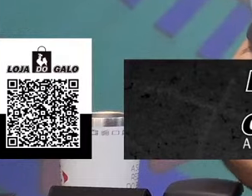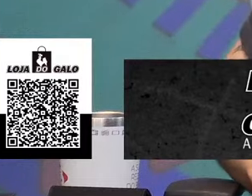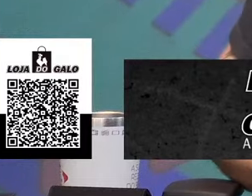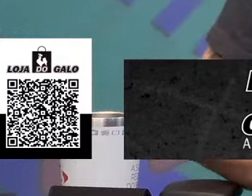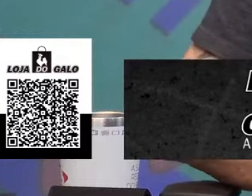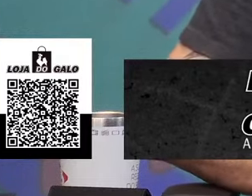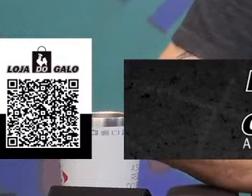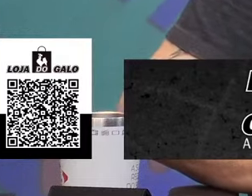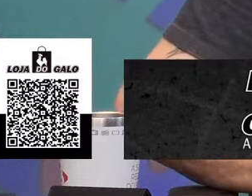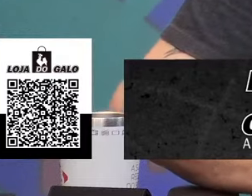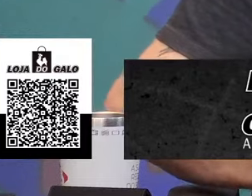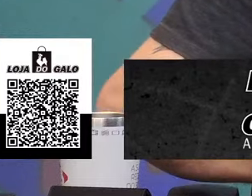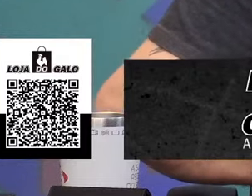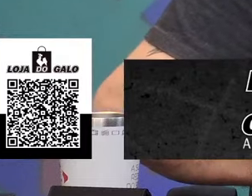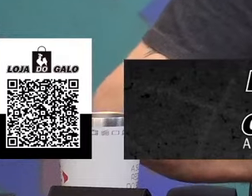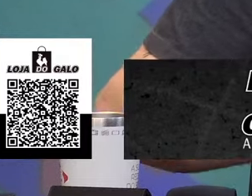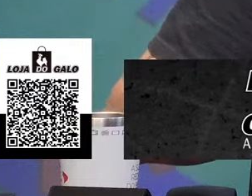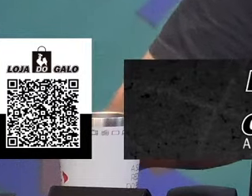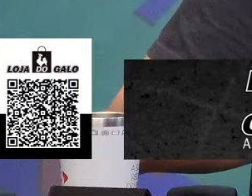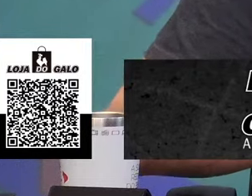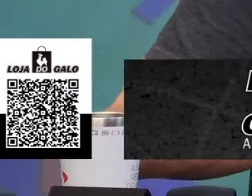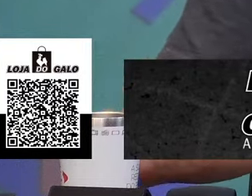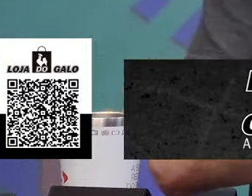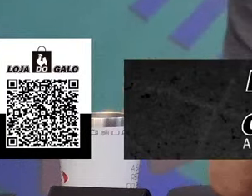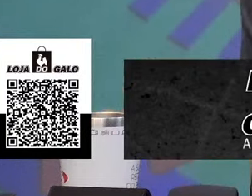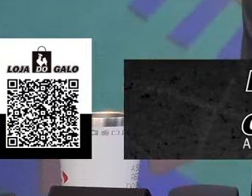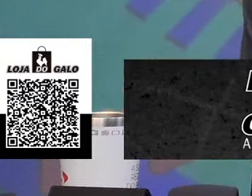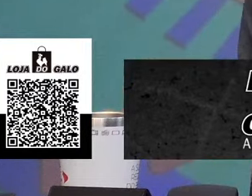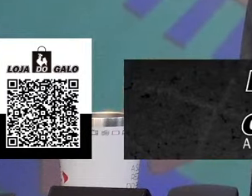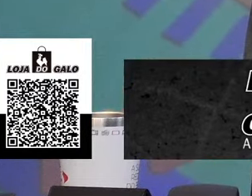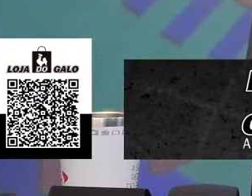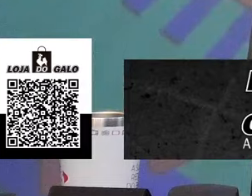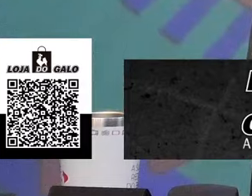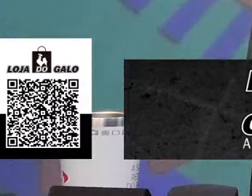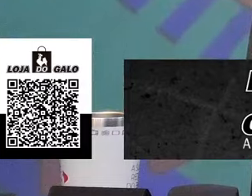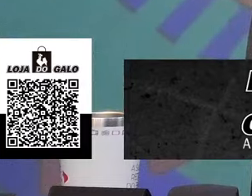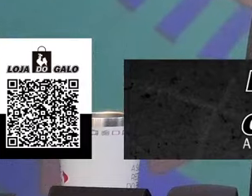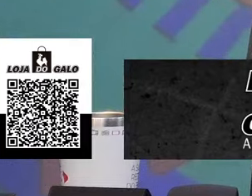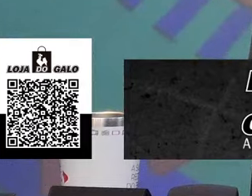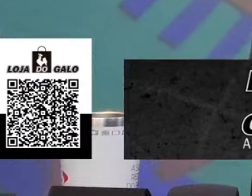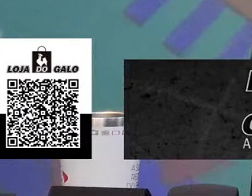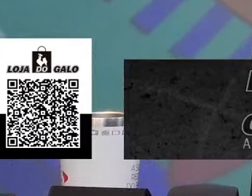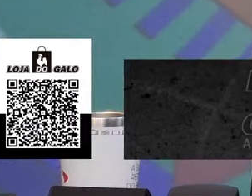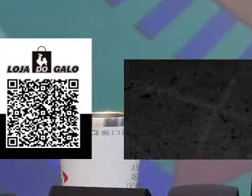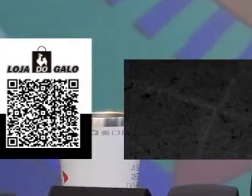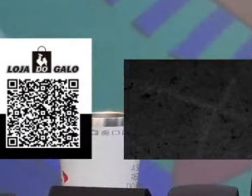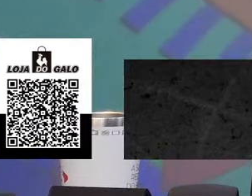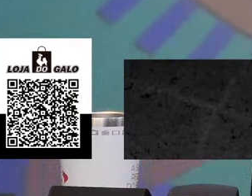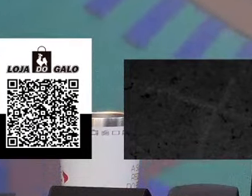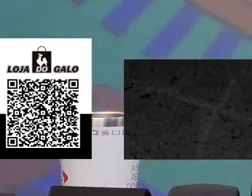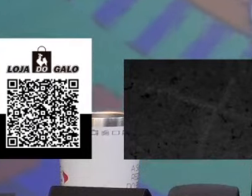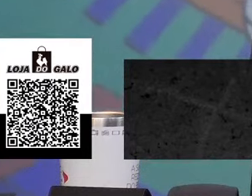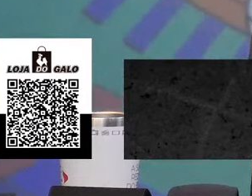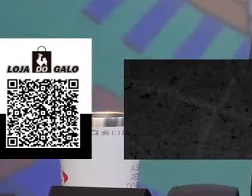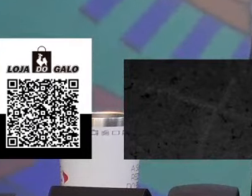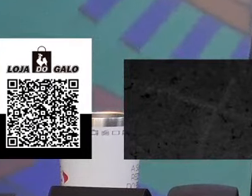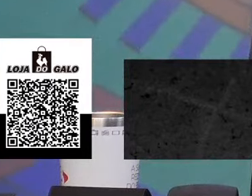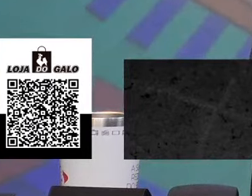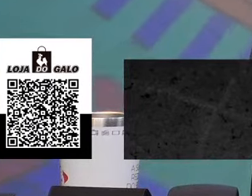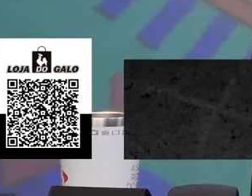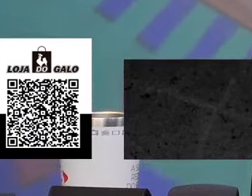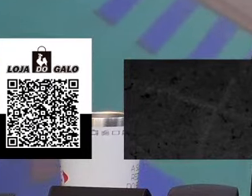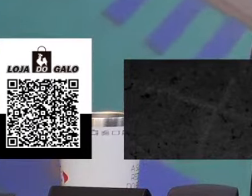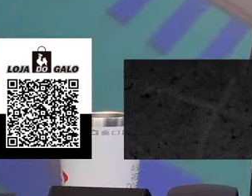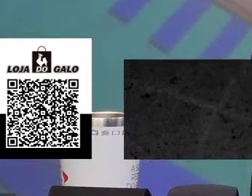loja agora sim e então aproveitando de novo aí esse gancho da possibilidade do